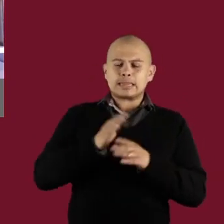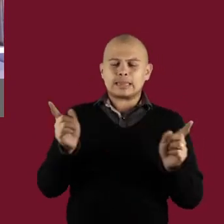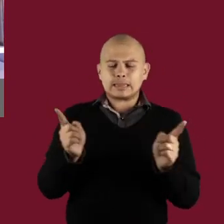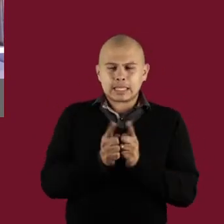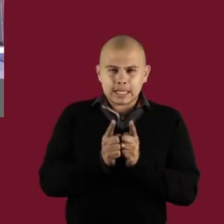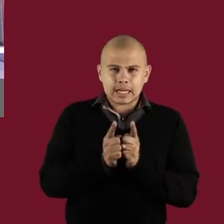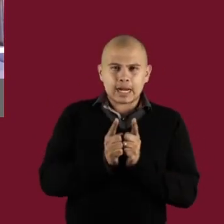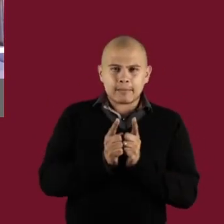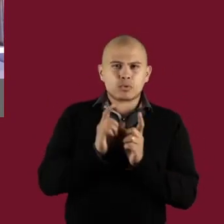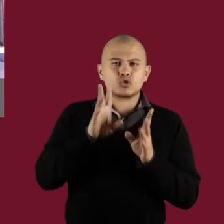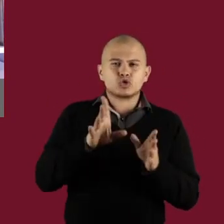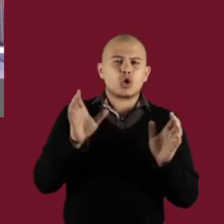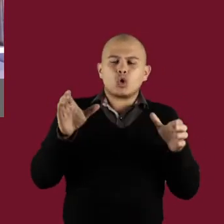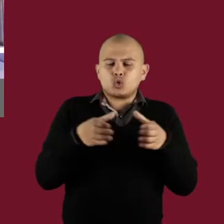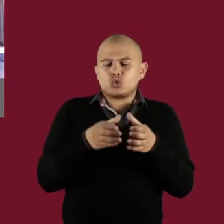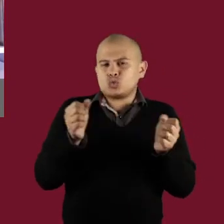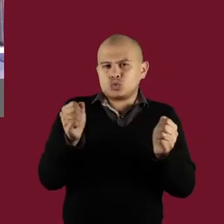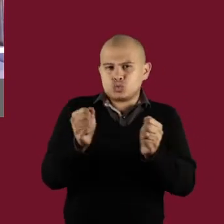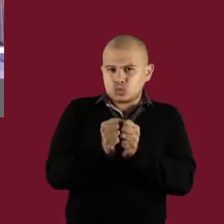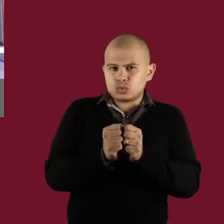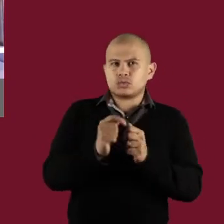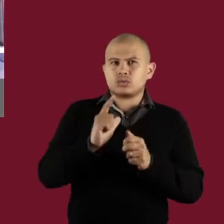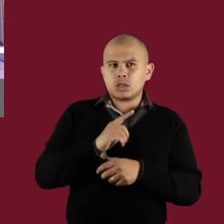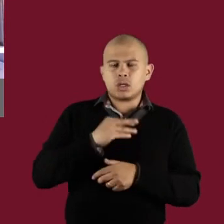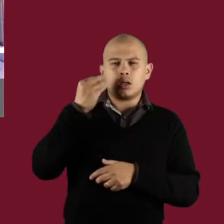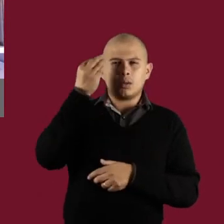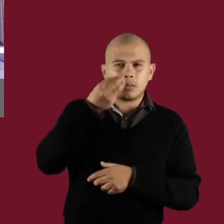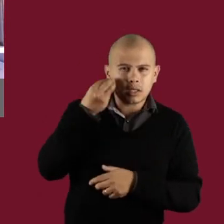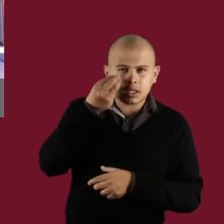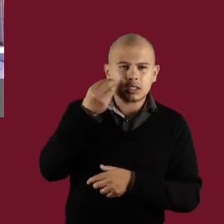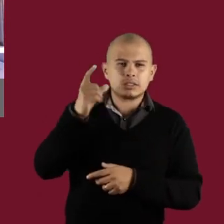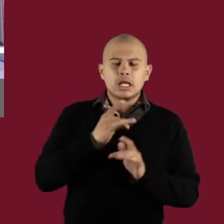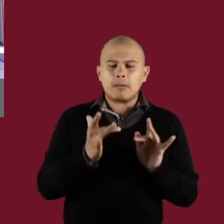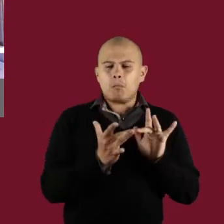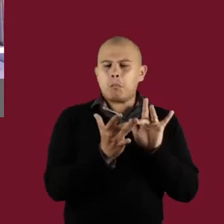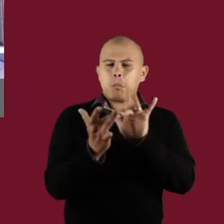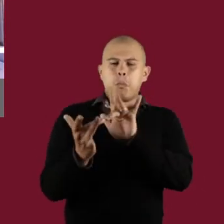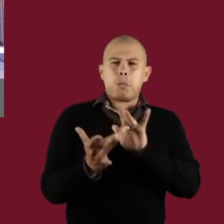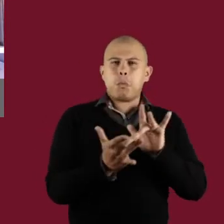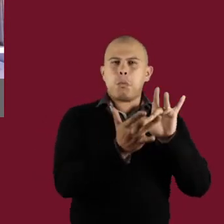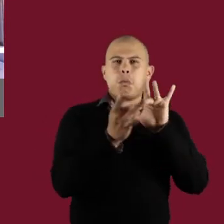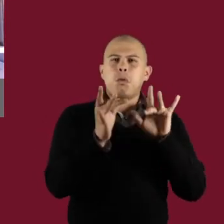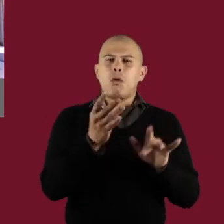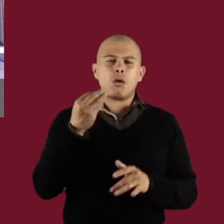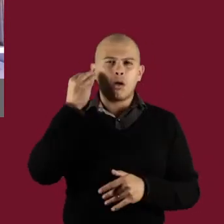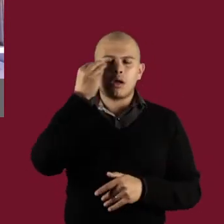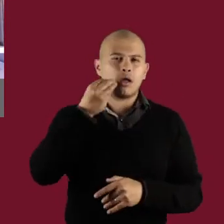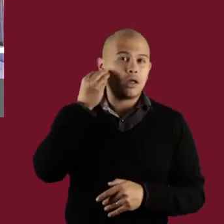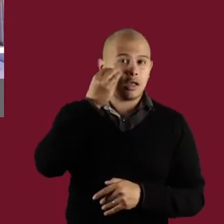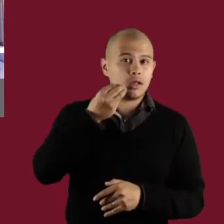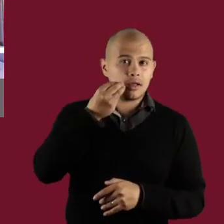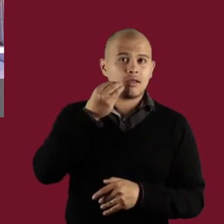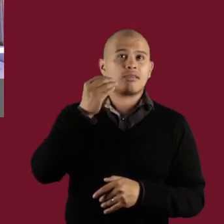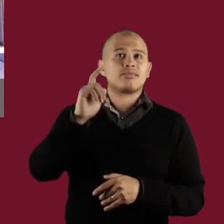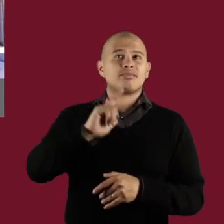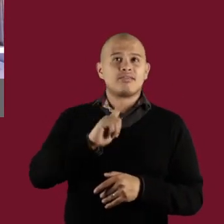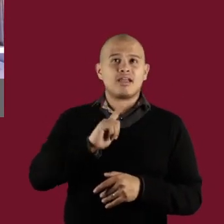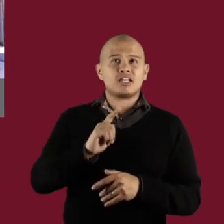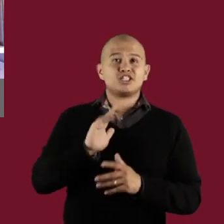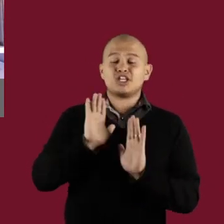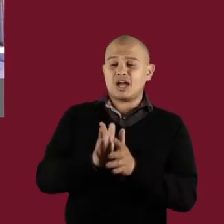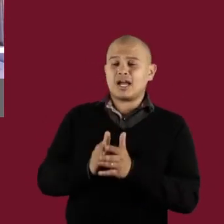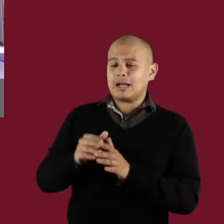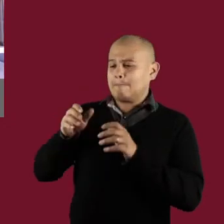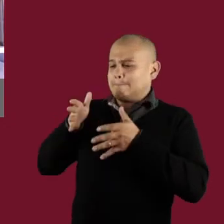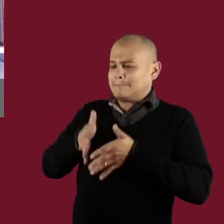com a nossa equipe, tendo experiência de contacto, que tiveram, enfim, várias origens dentro do mundo,